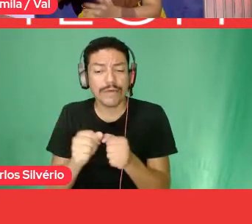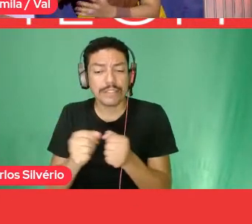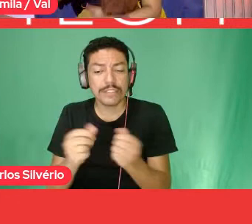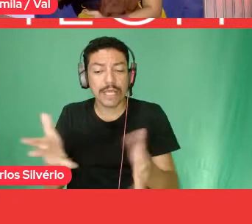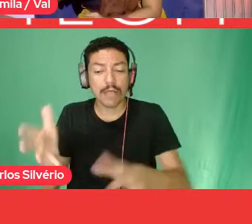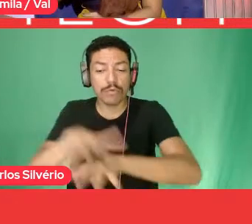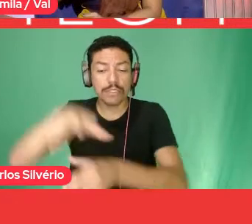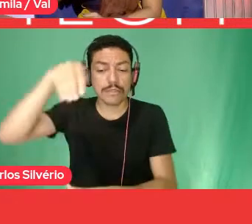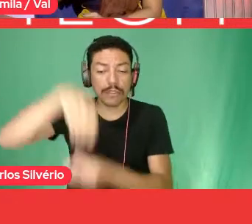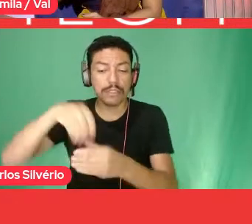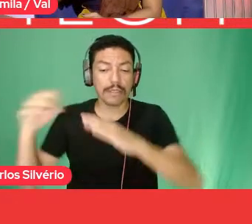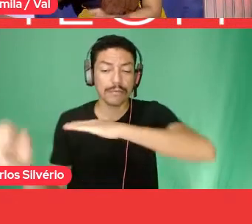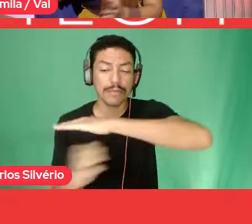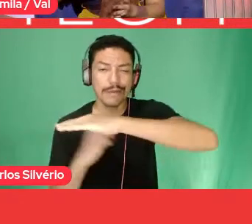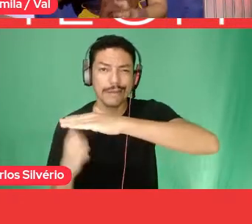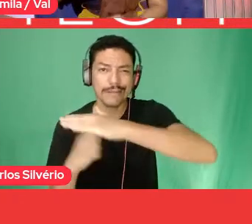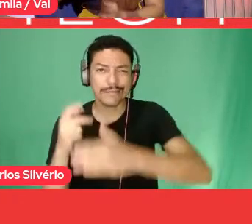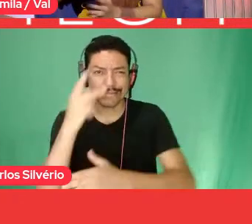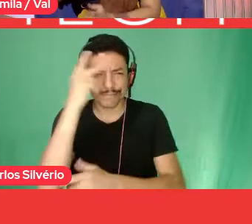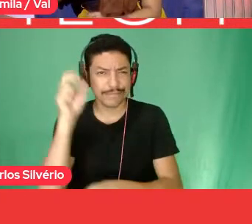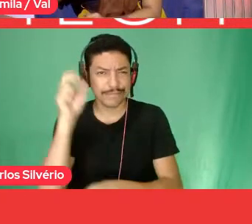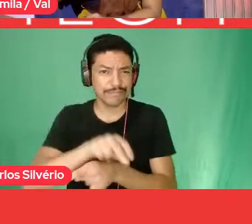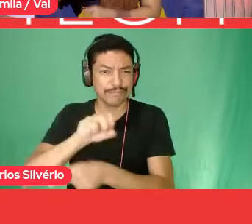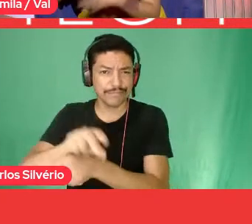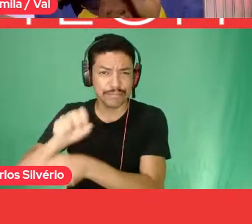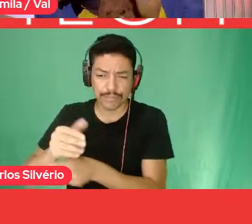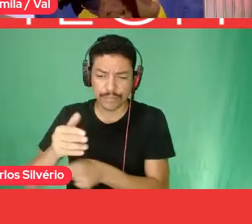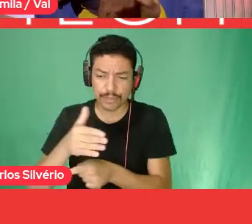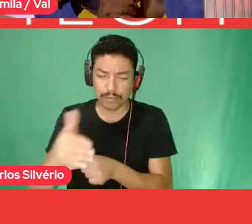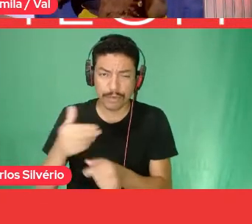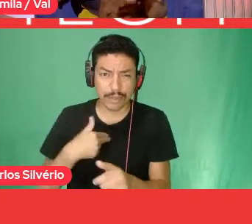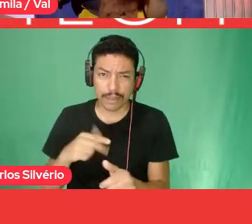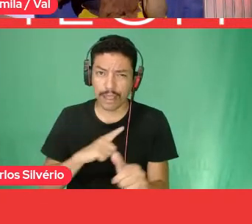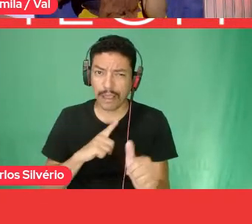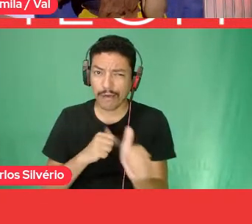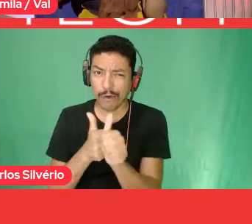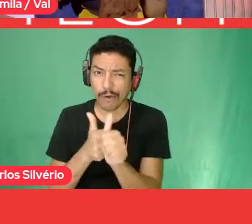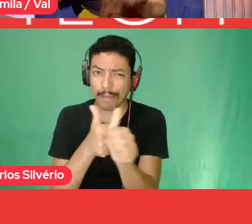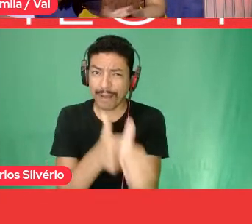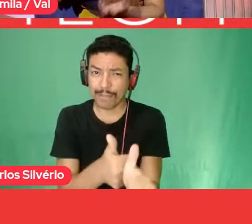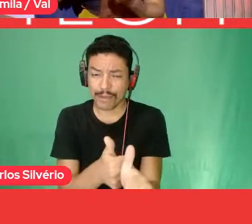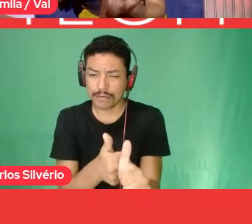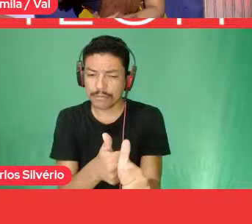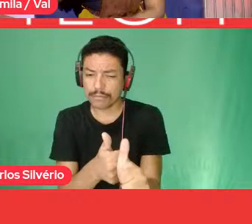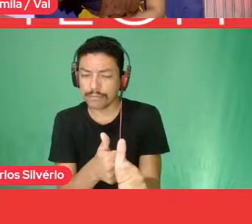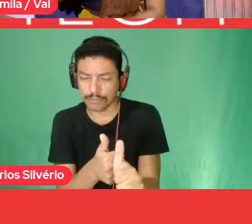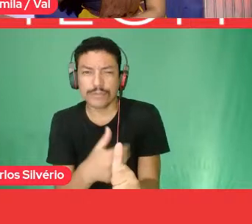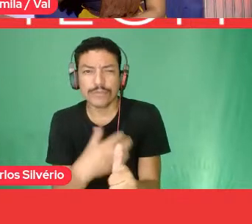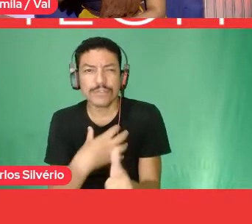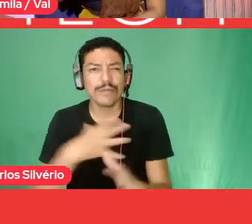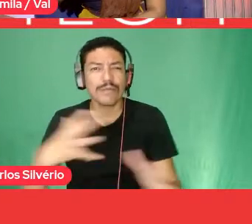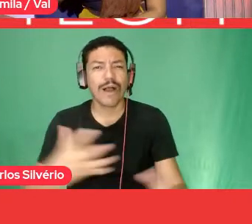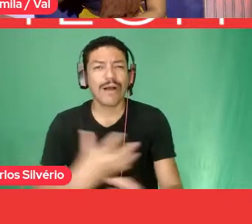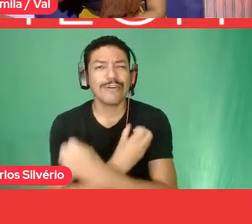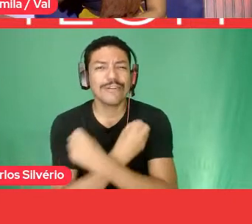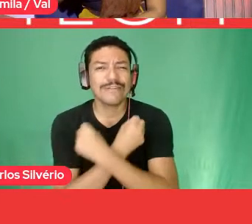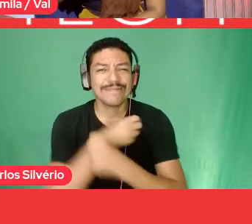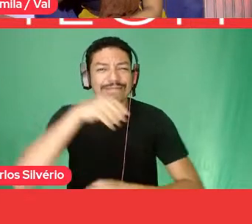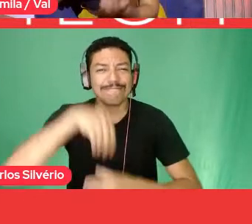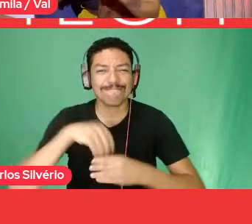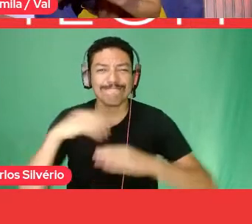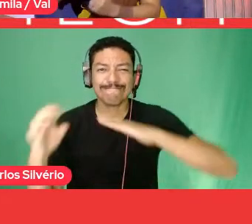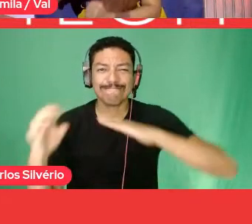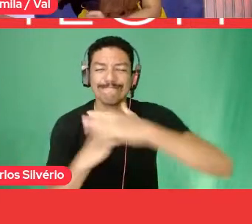isso está se dando pós essa entrada, como é que esse acompanhamento e esse sentimento de acolhimento está se dando dentro da empresa